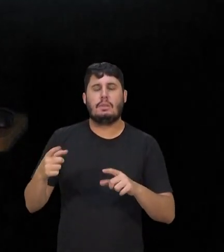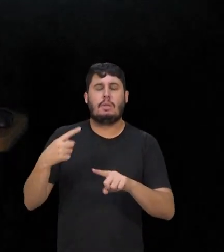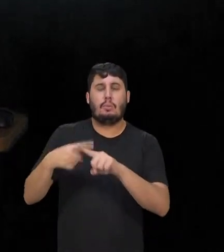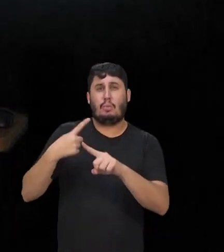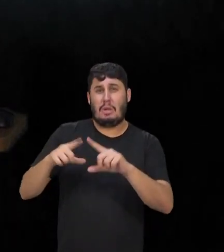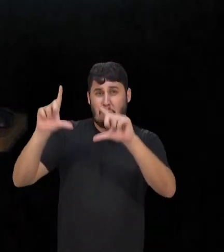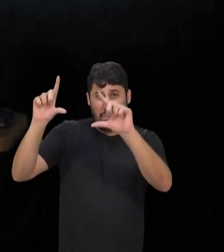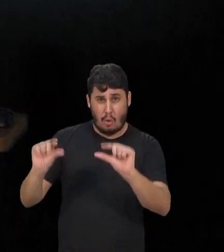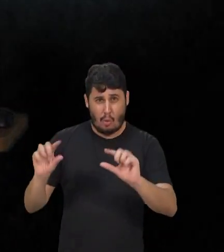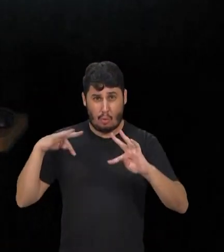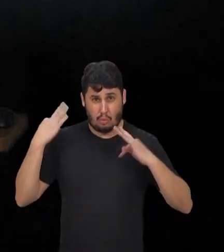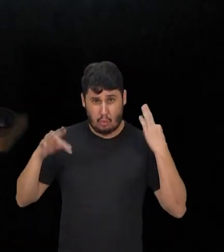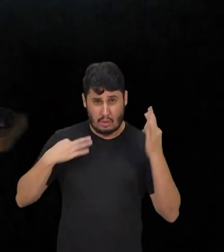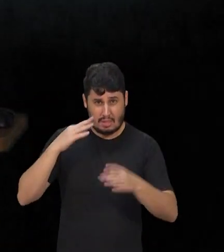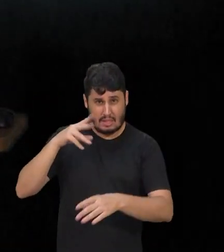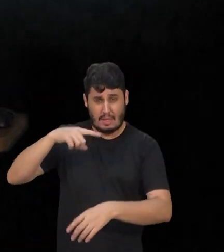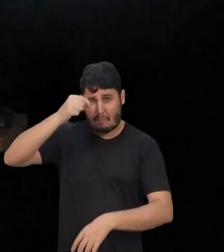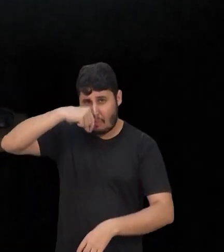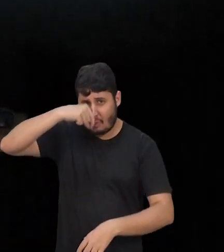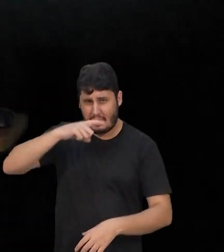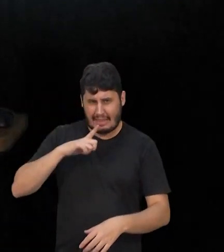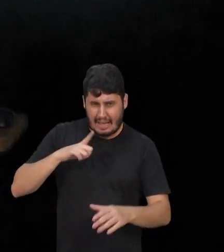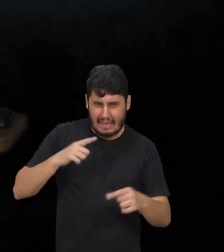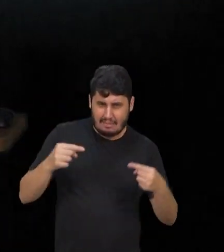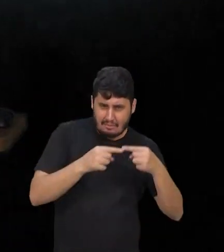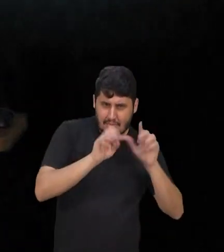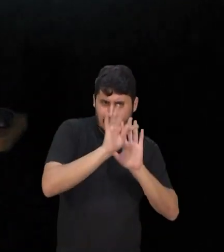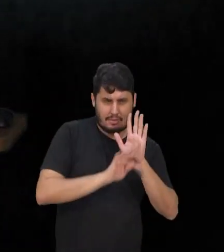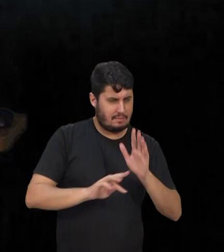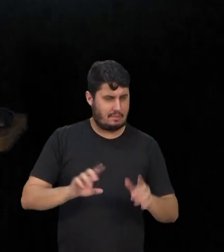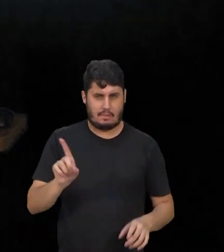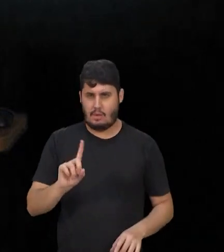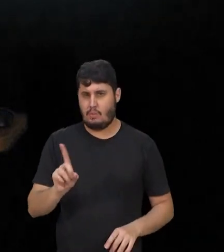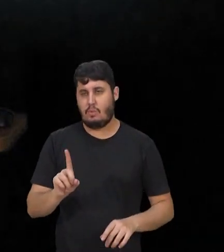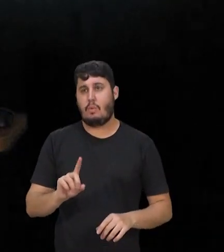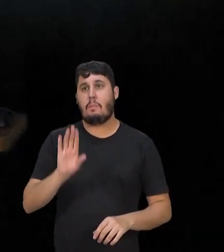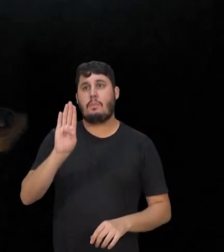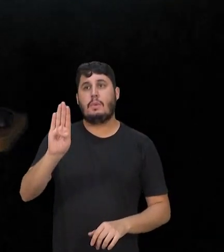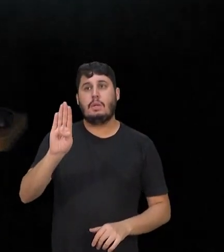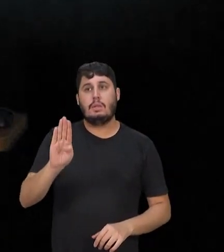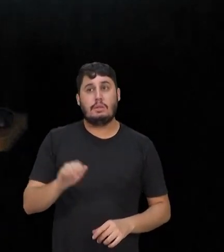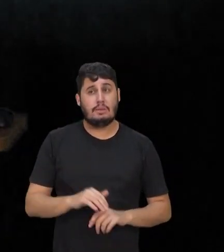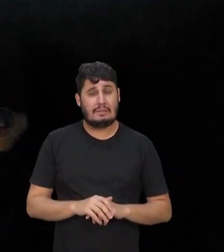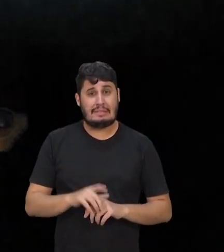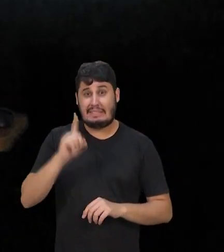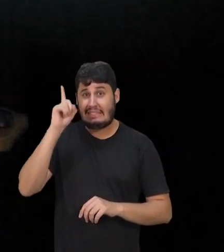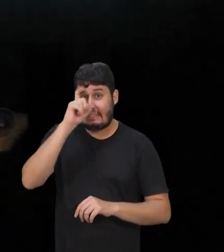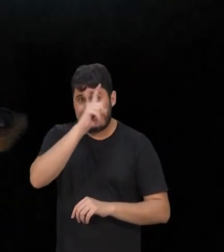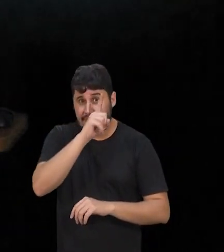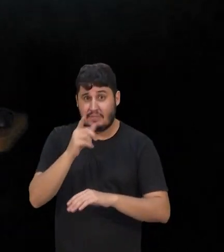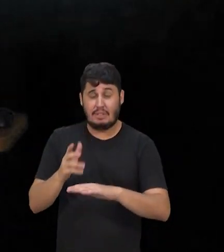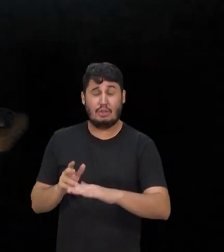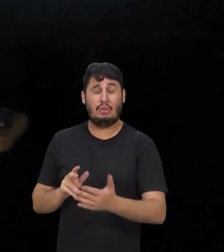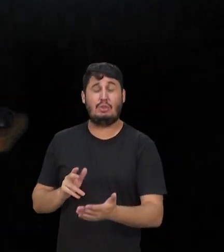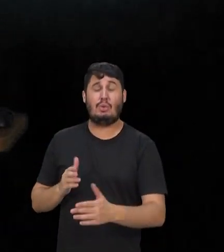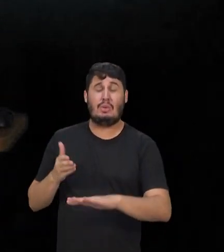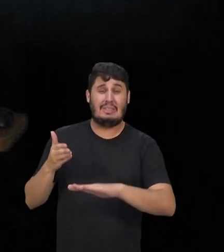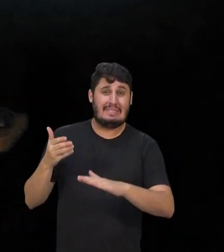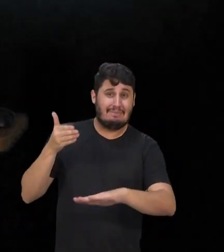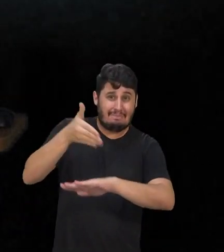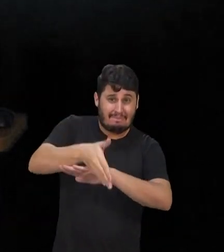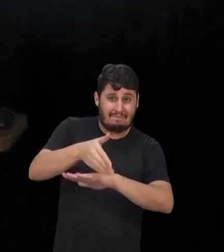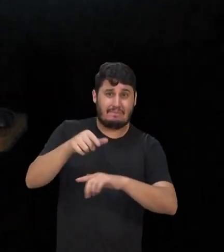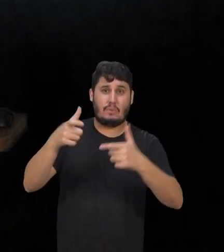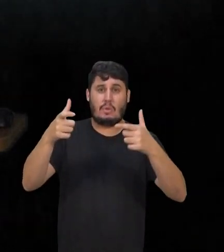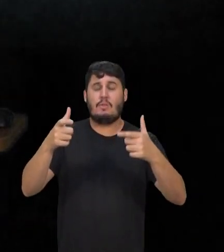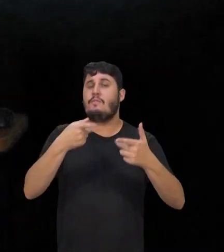turista no país. Está faltando turista no Peru? Diz isso no texto? Não. Letra B, ao difícil acesso ao Lago Titicaca. Nenhum